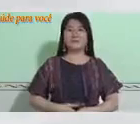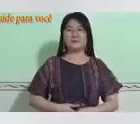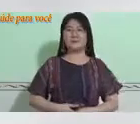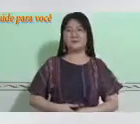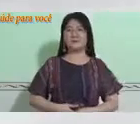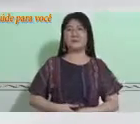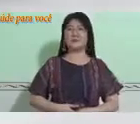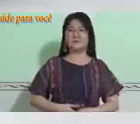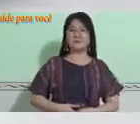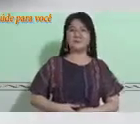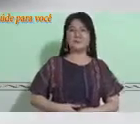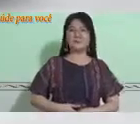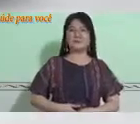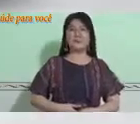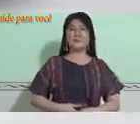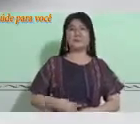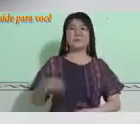aliviados.